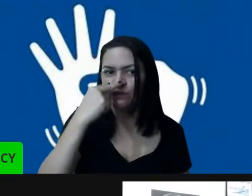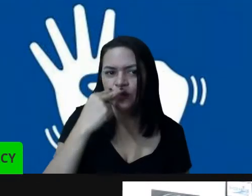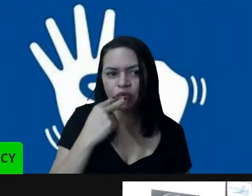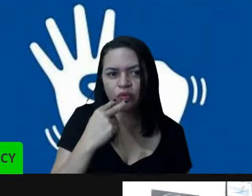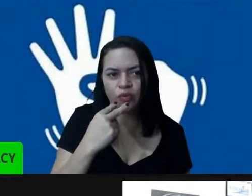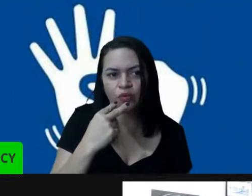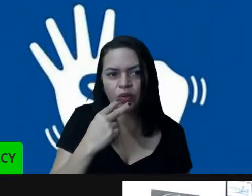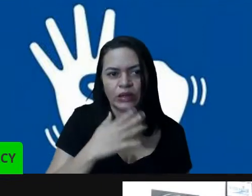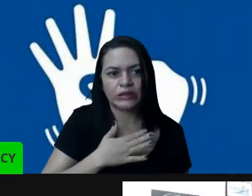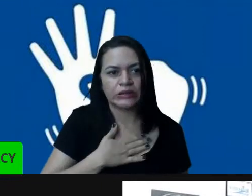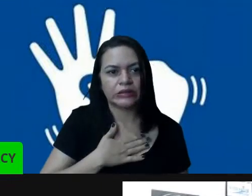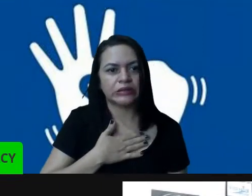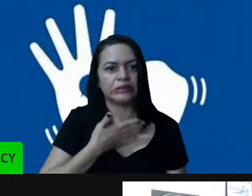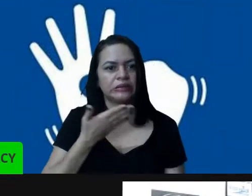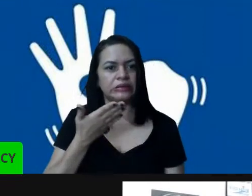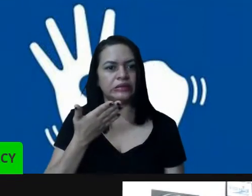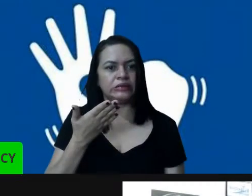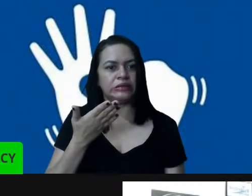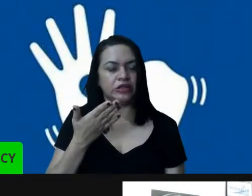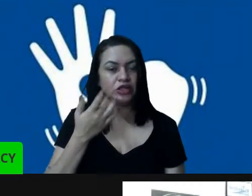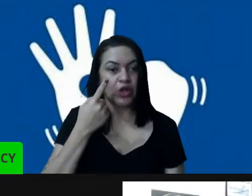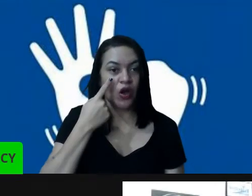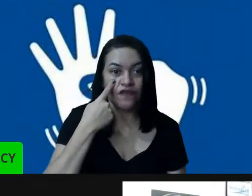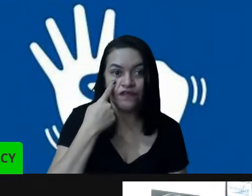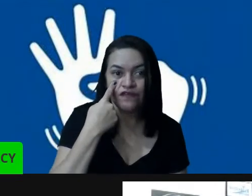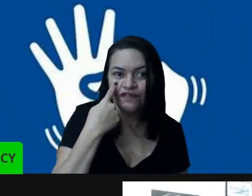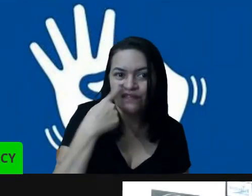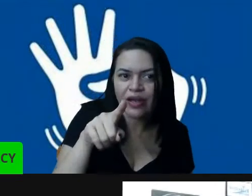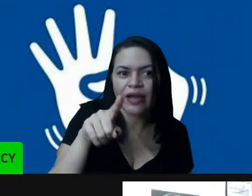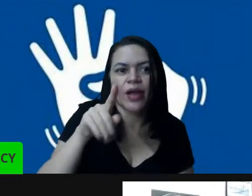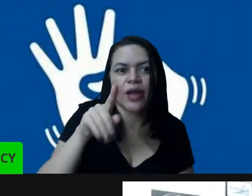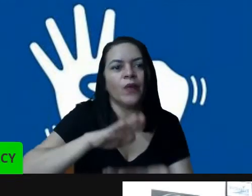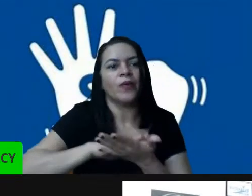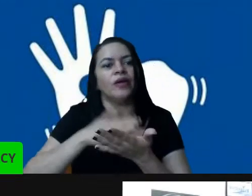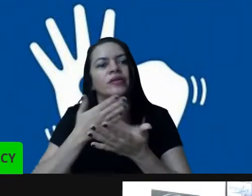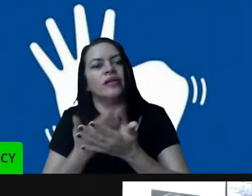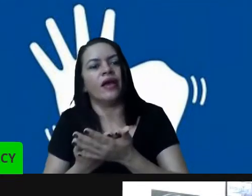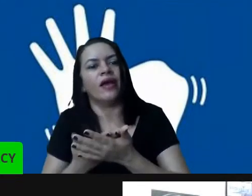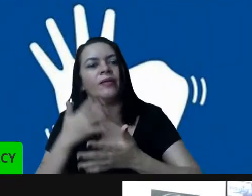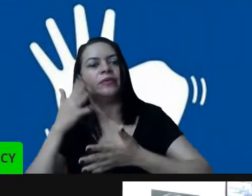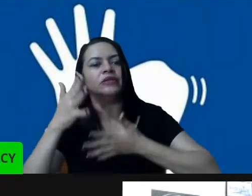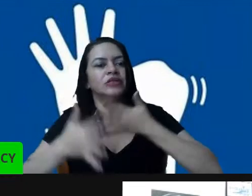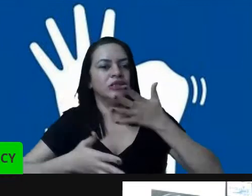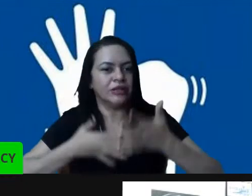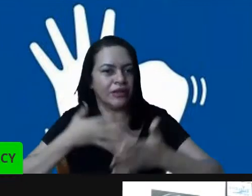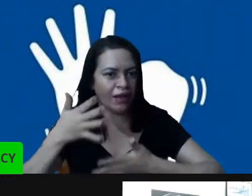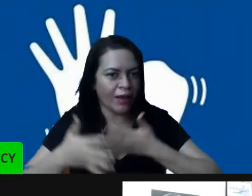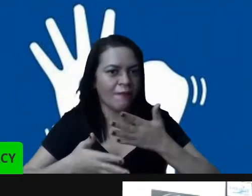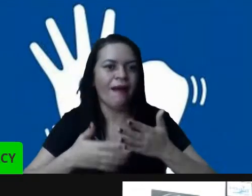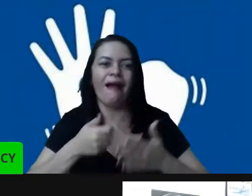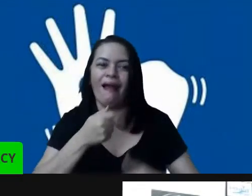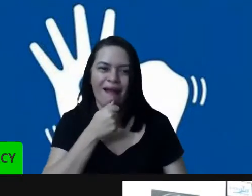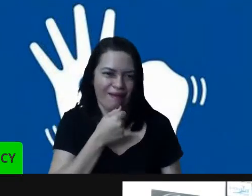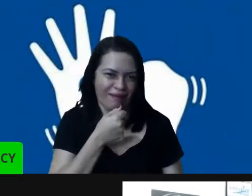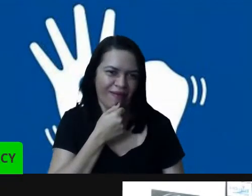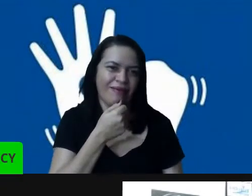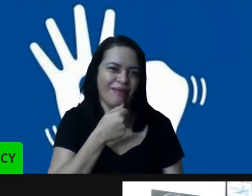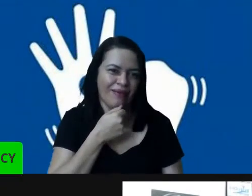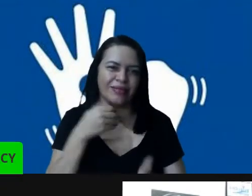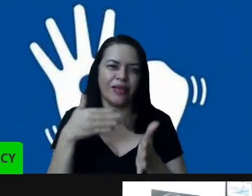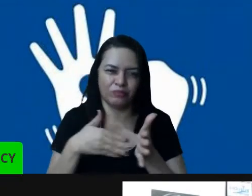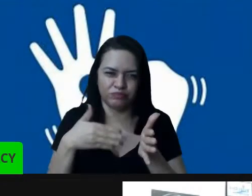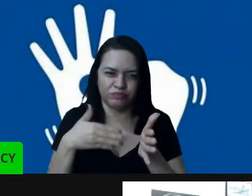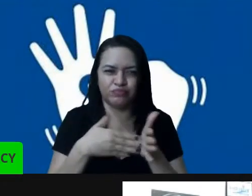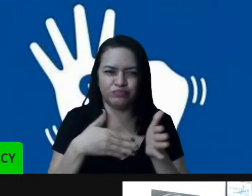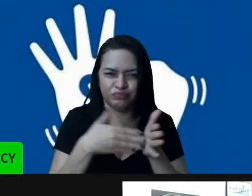vê o intérprete de Libras, ainda com todas as resistências que a gente observa por aí, você imagina,